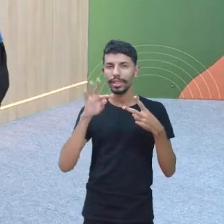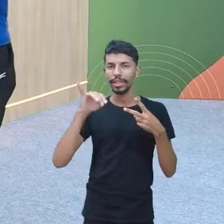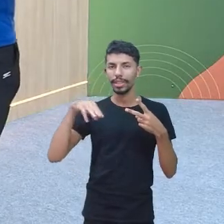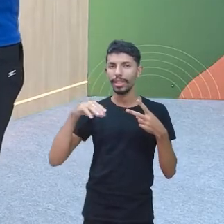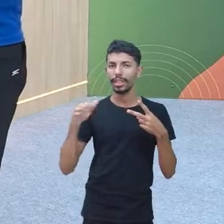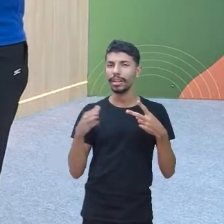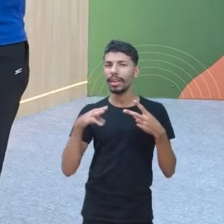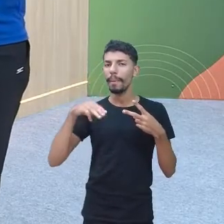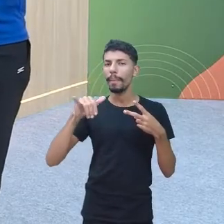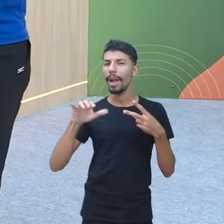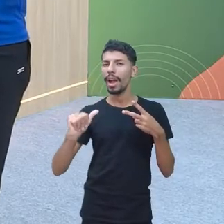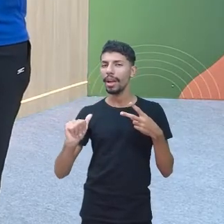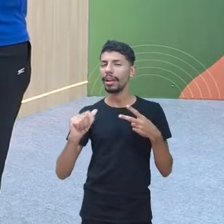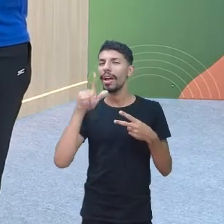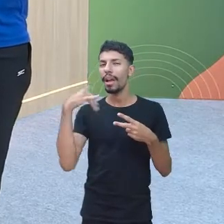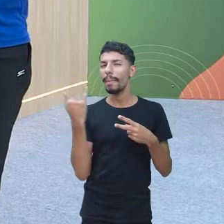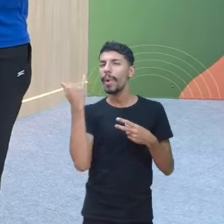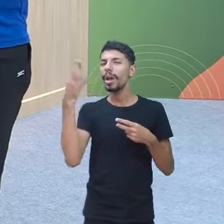beleza?